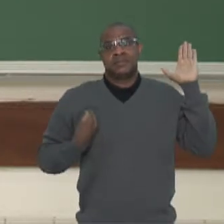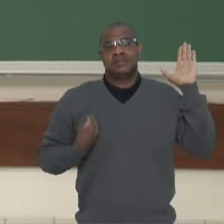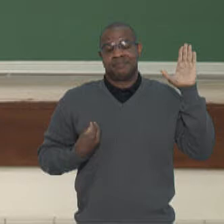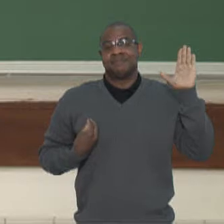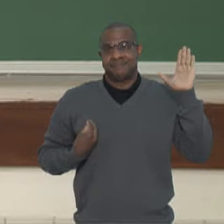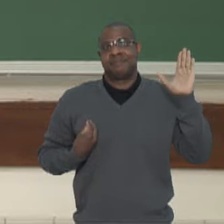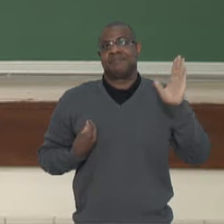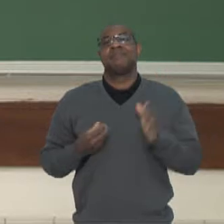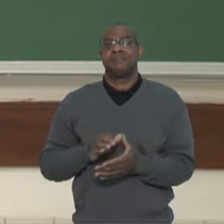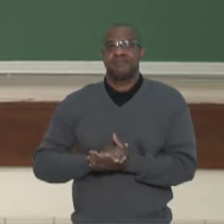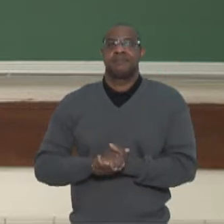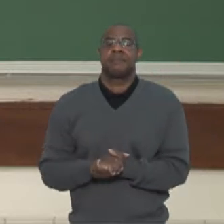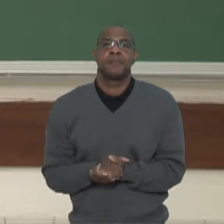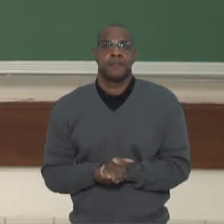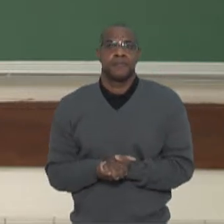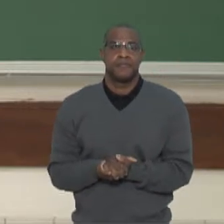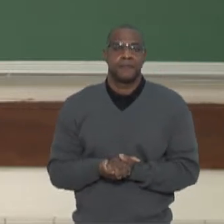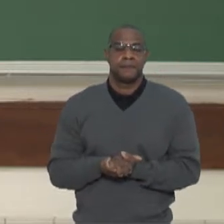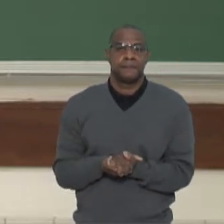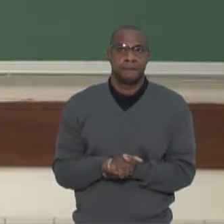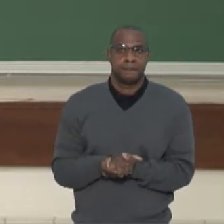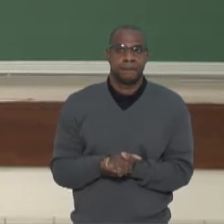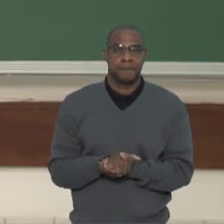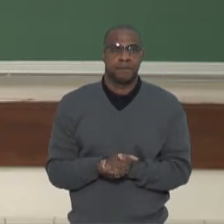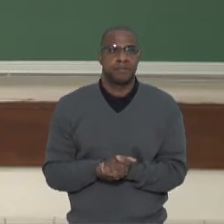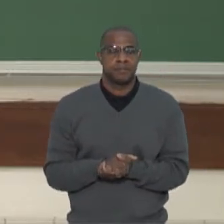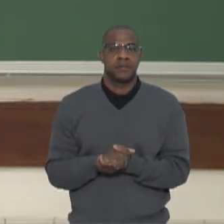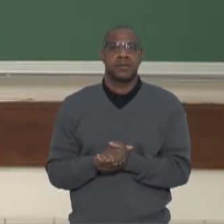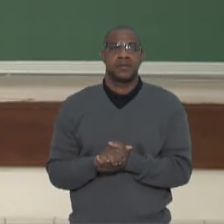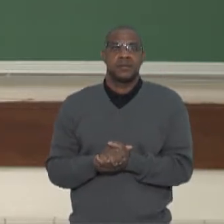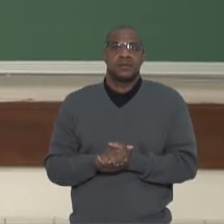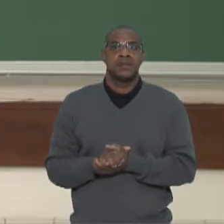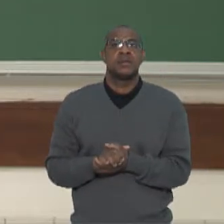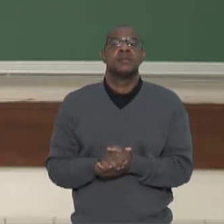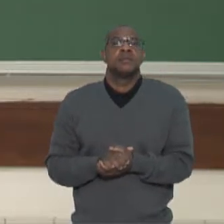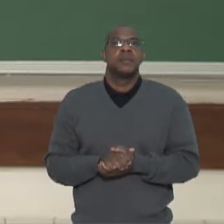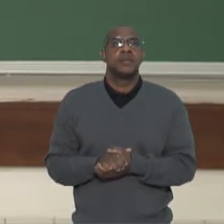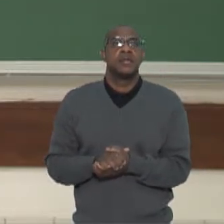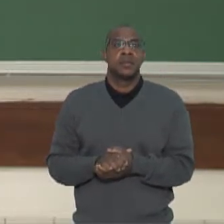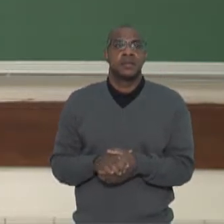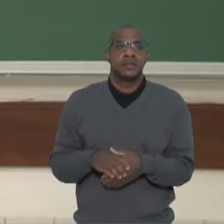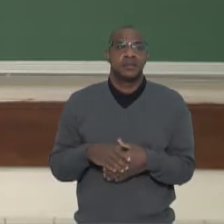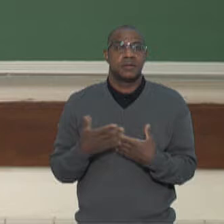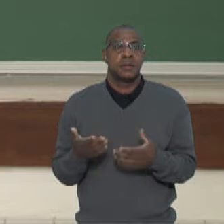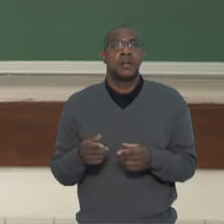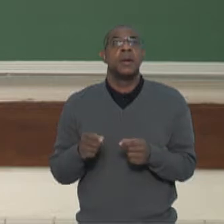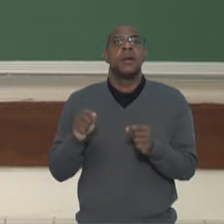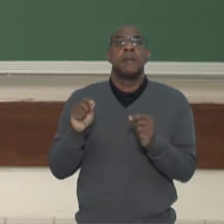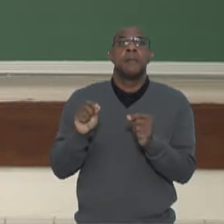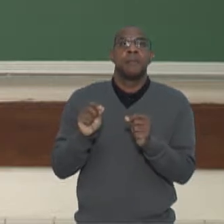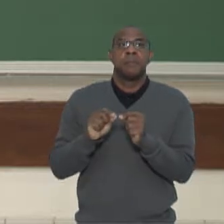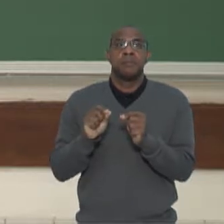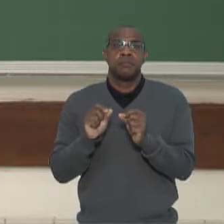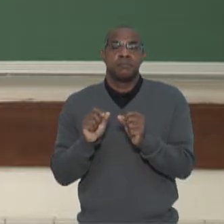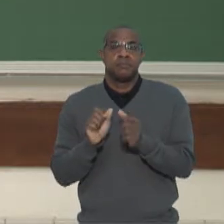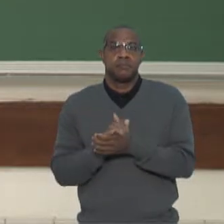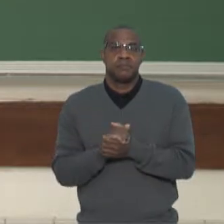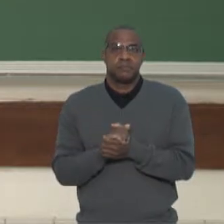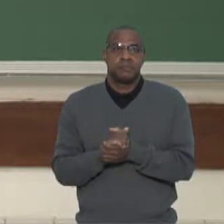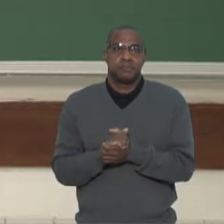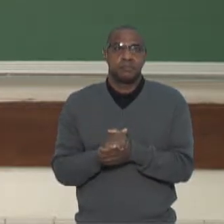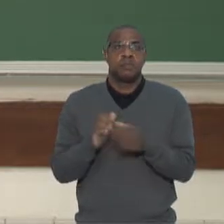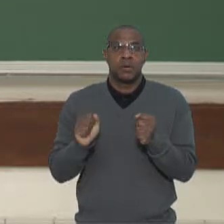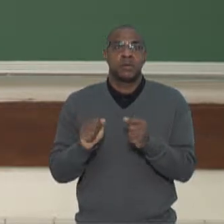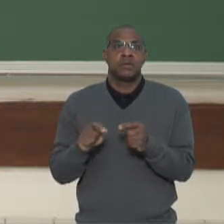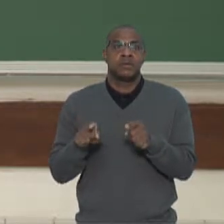de vocês será automática, ok? Pela realização desta atividade. Recorde-se de acessar aí pelo e-mail